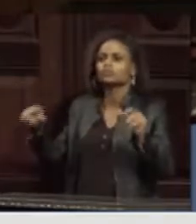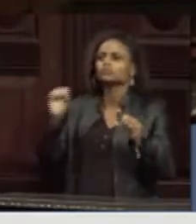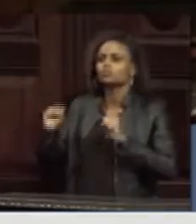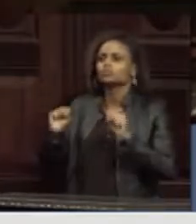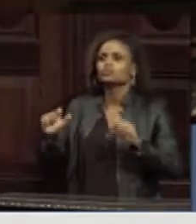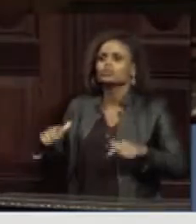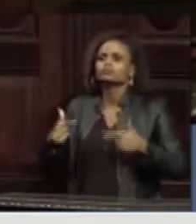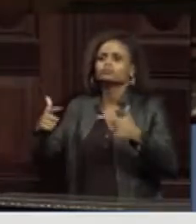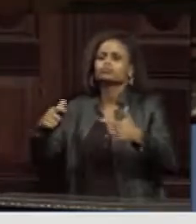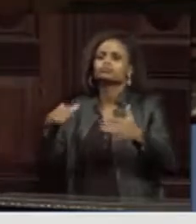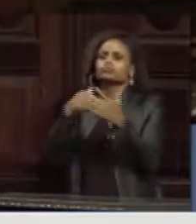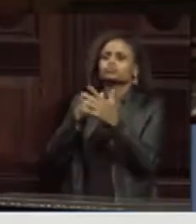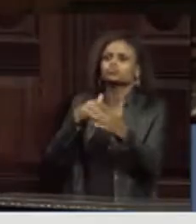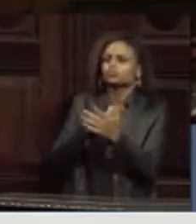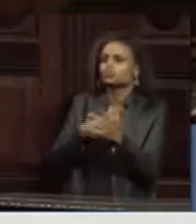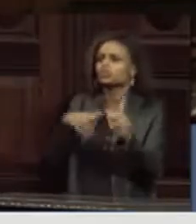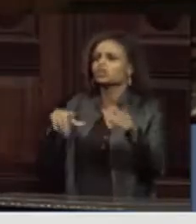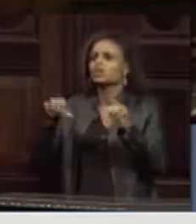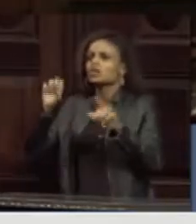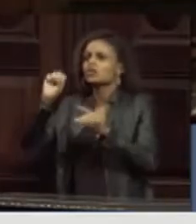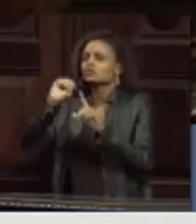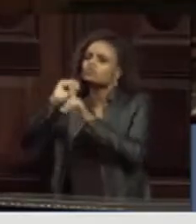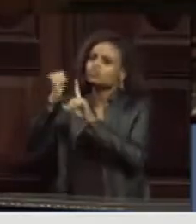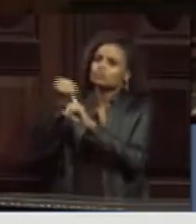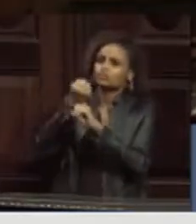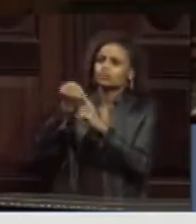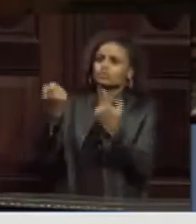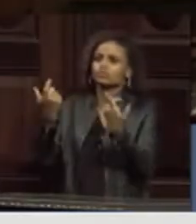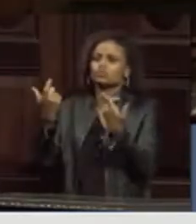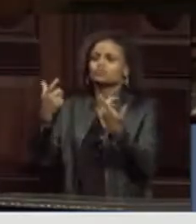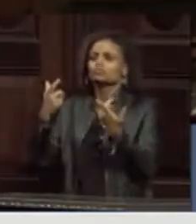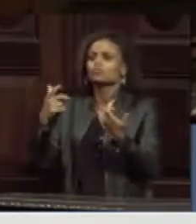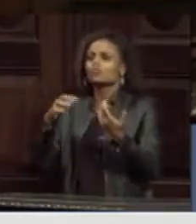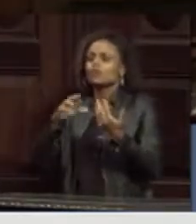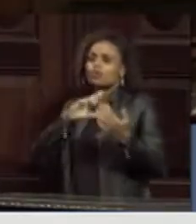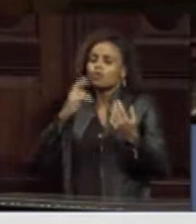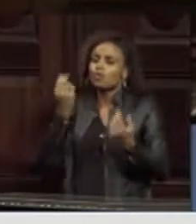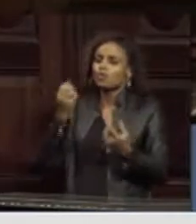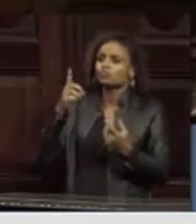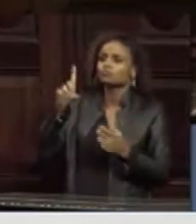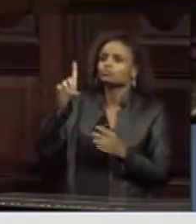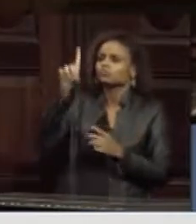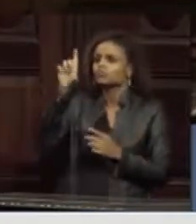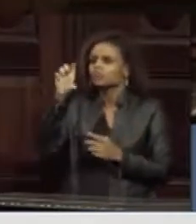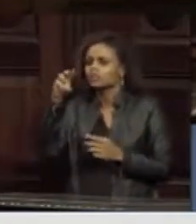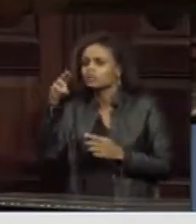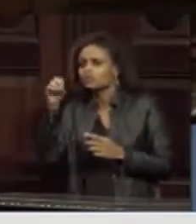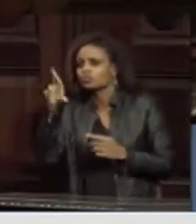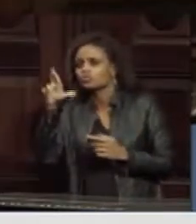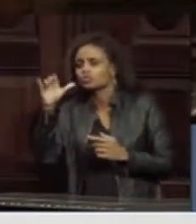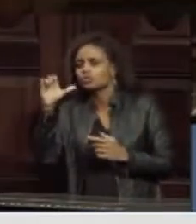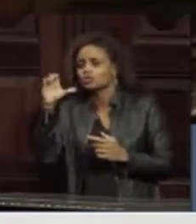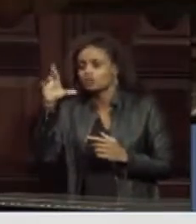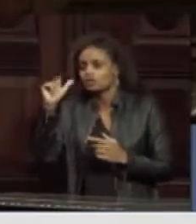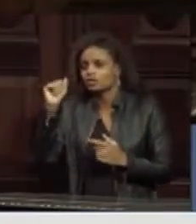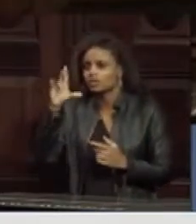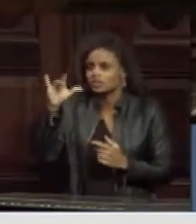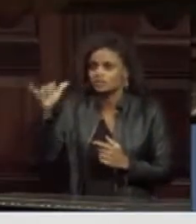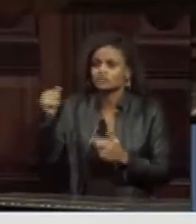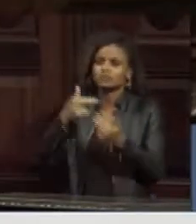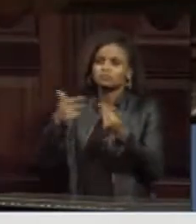pela implantação do socialismo, ou só pela redemocratização, ou pela conscientização da classe